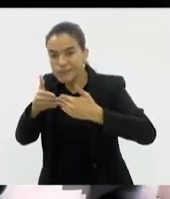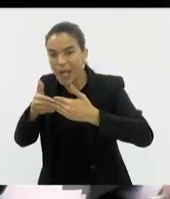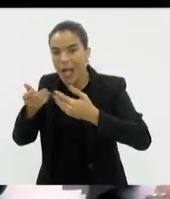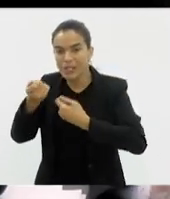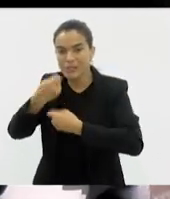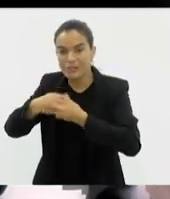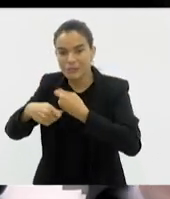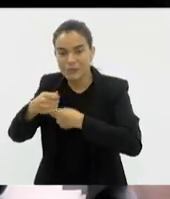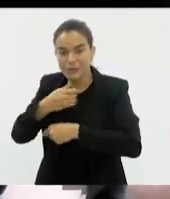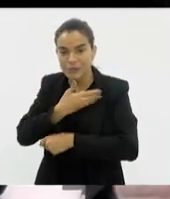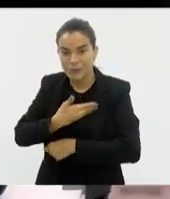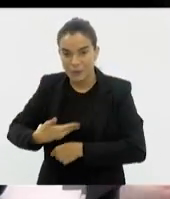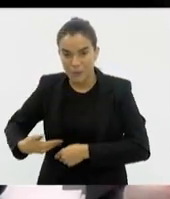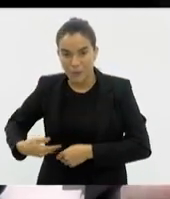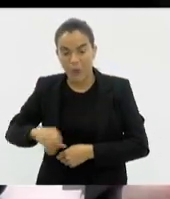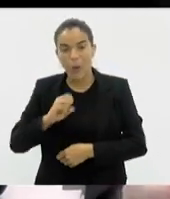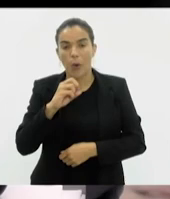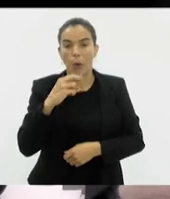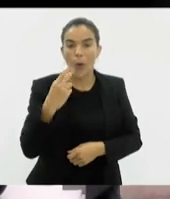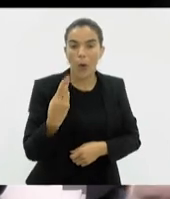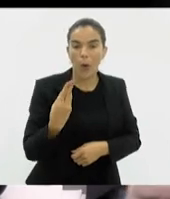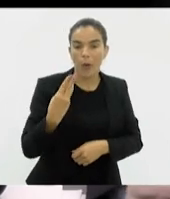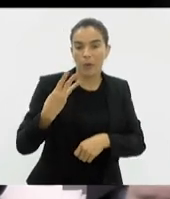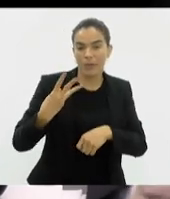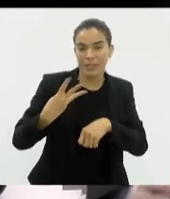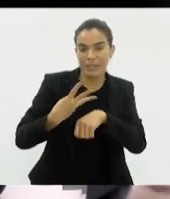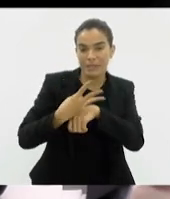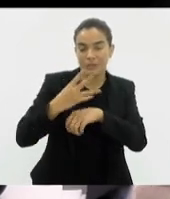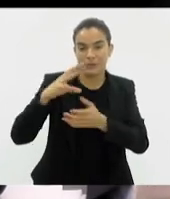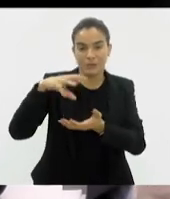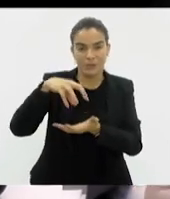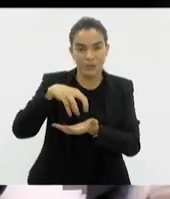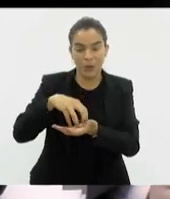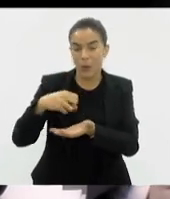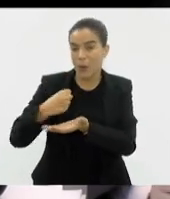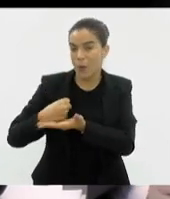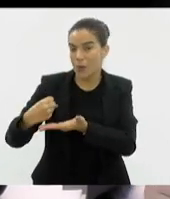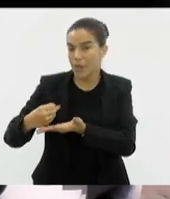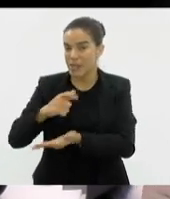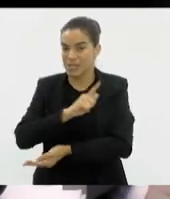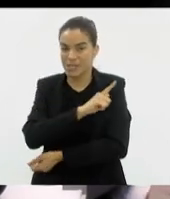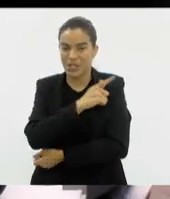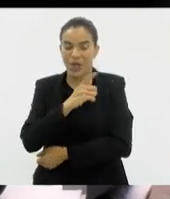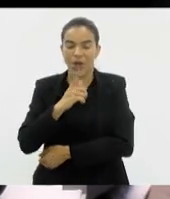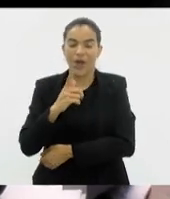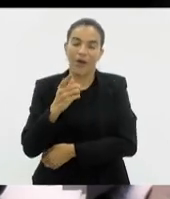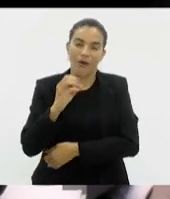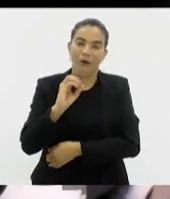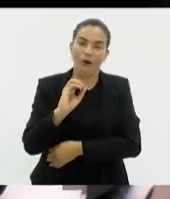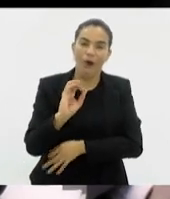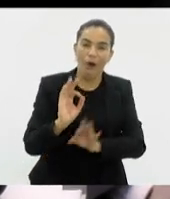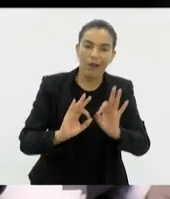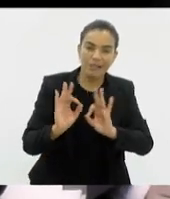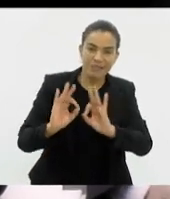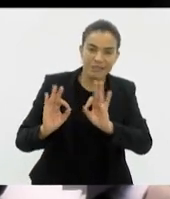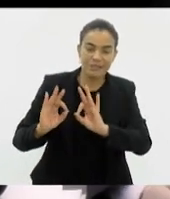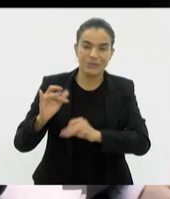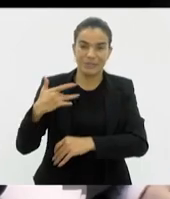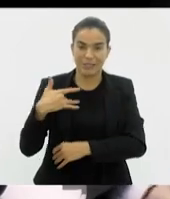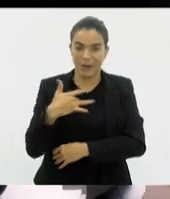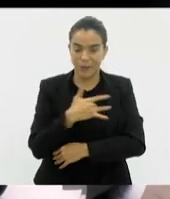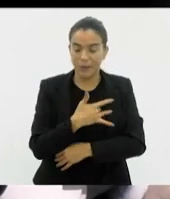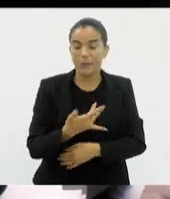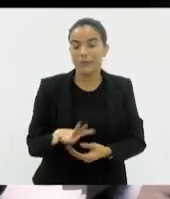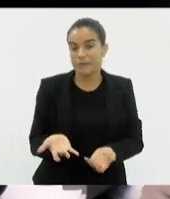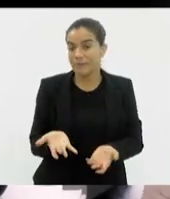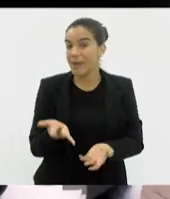pública. Perfeito. Ou pelo terceiro setor, no caso, quando existe contrato de gestão das OS. Perfeito. E aí,